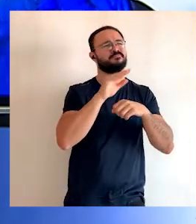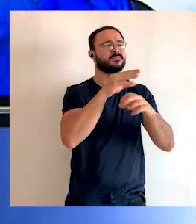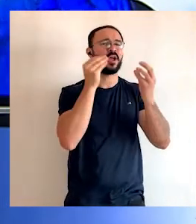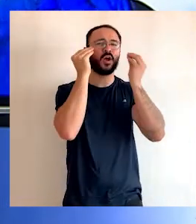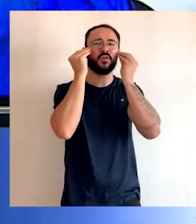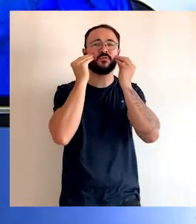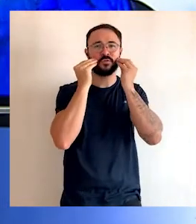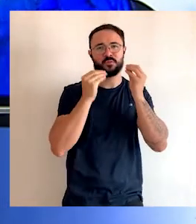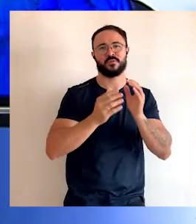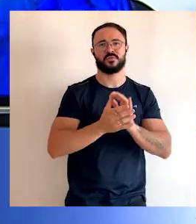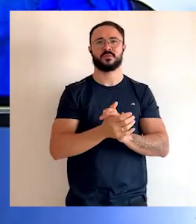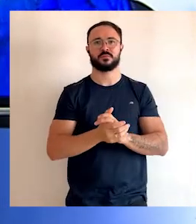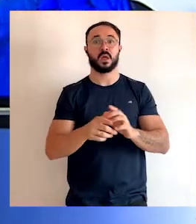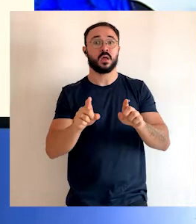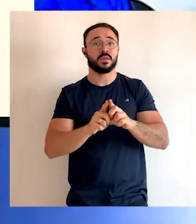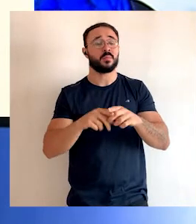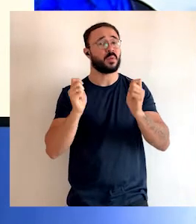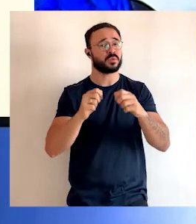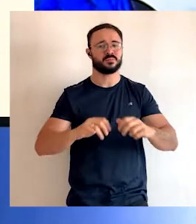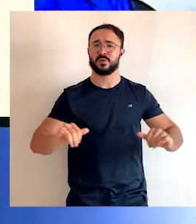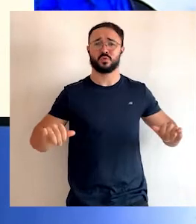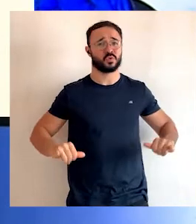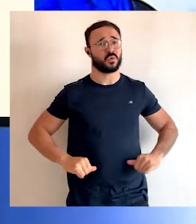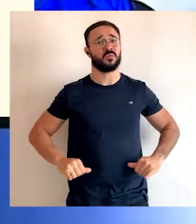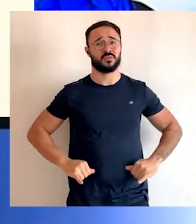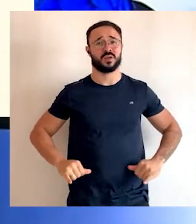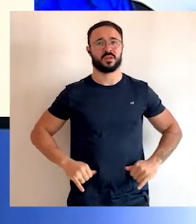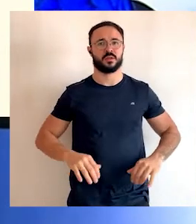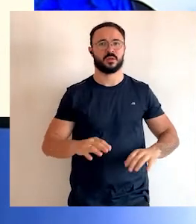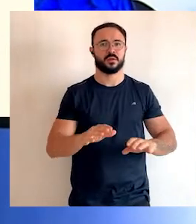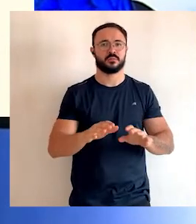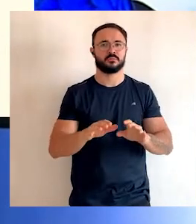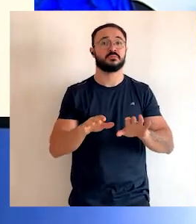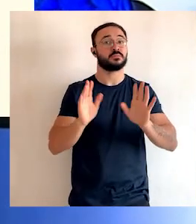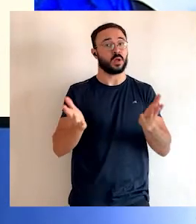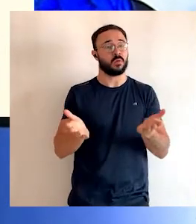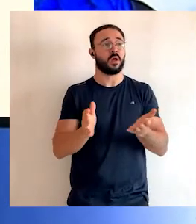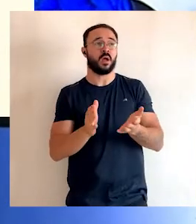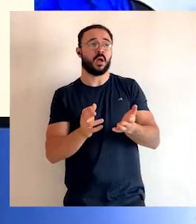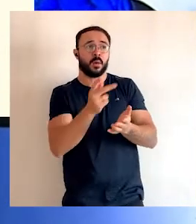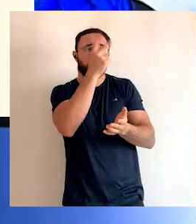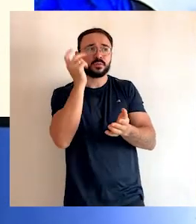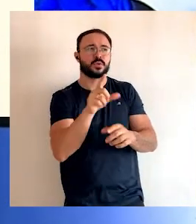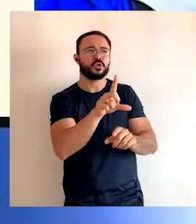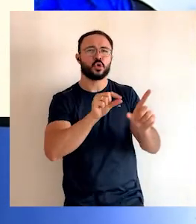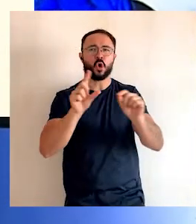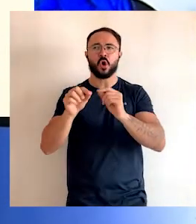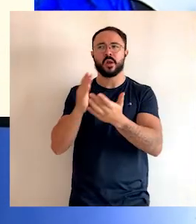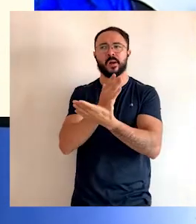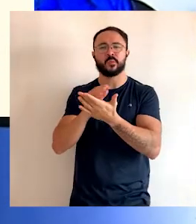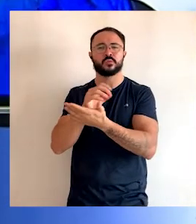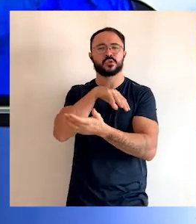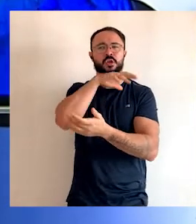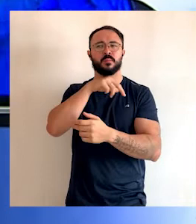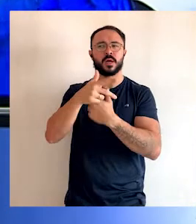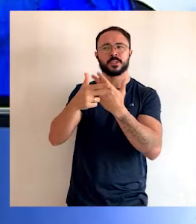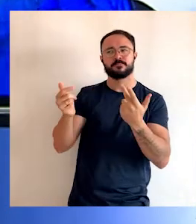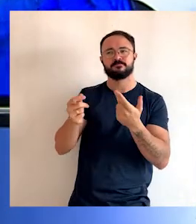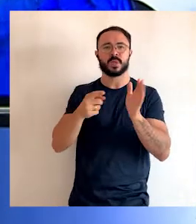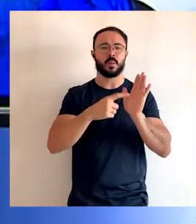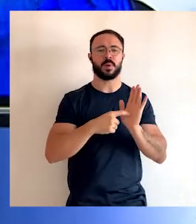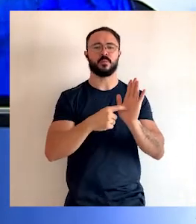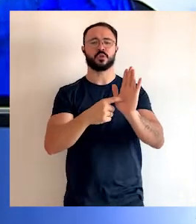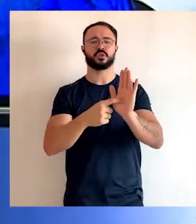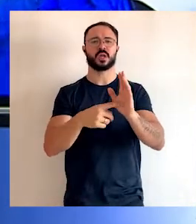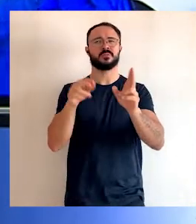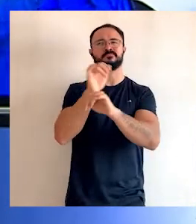à sua vulnerabilidade. Então, esses animais são escolhidos para que sejam representados em campanhas de preservação. Então, nós temos,